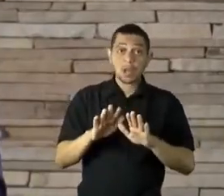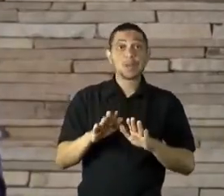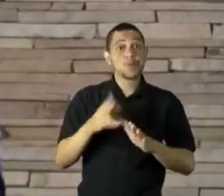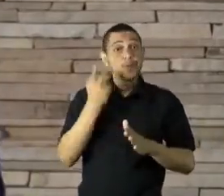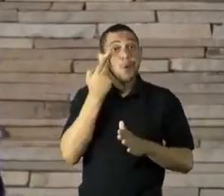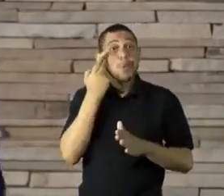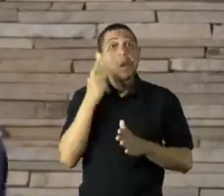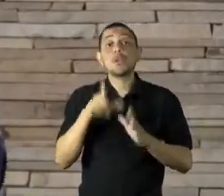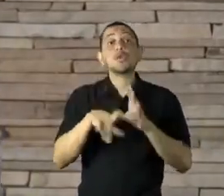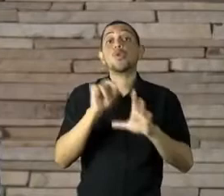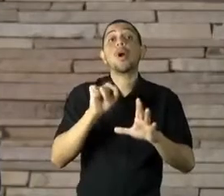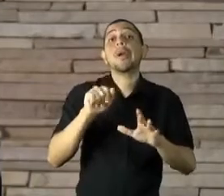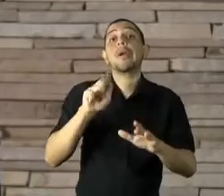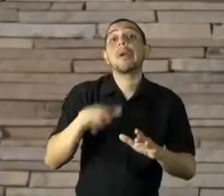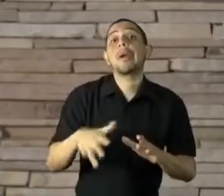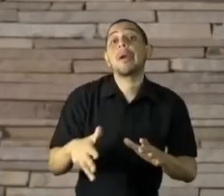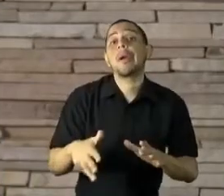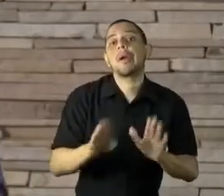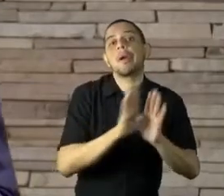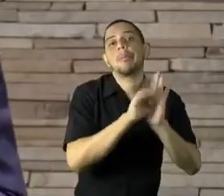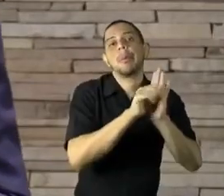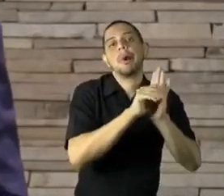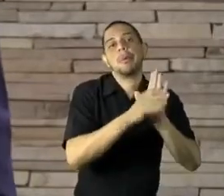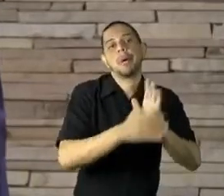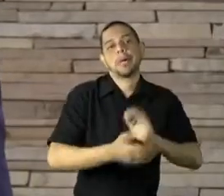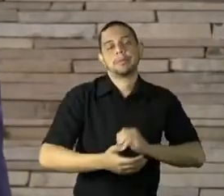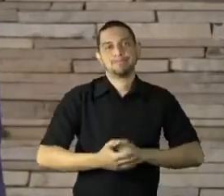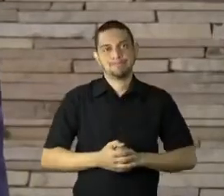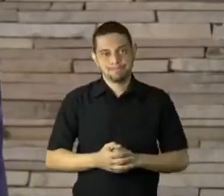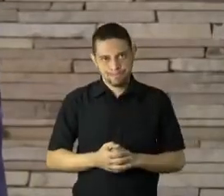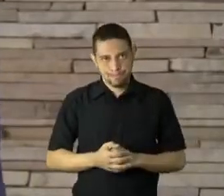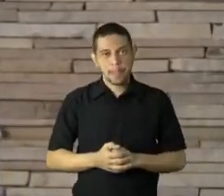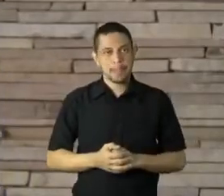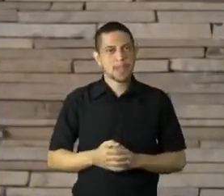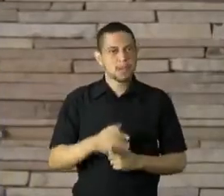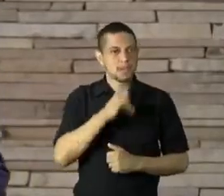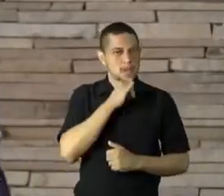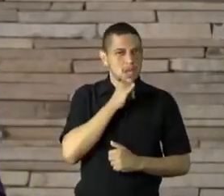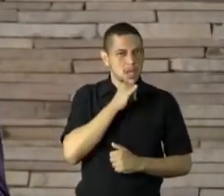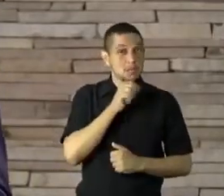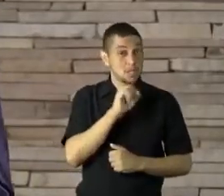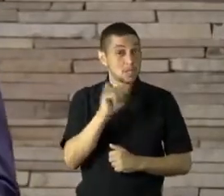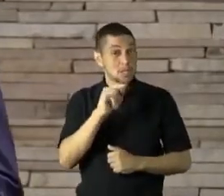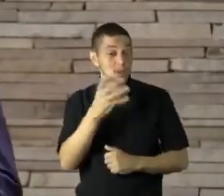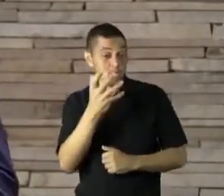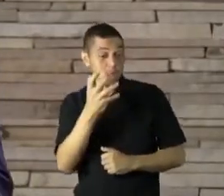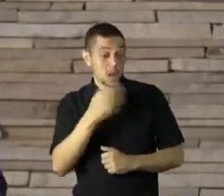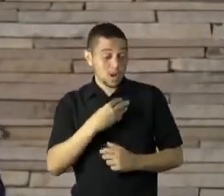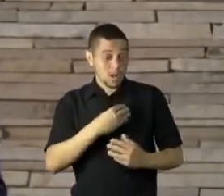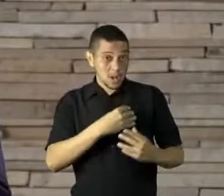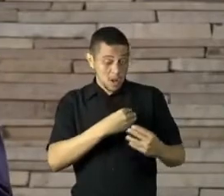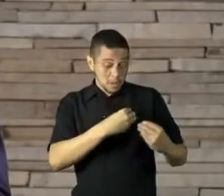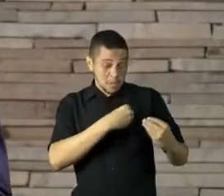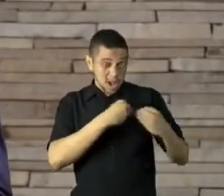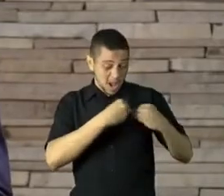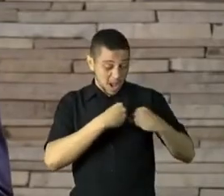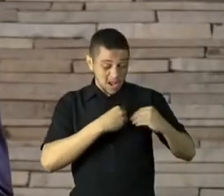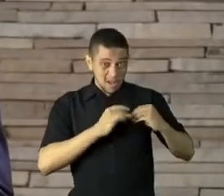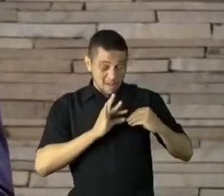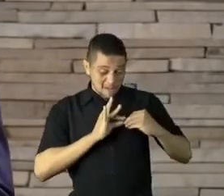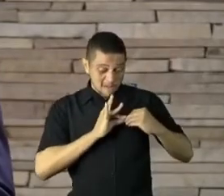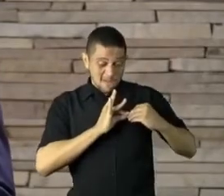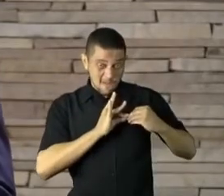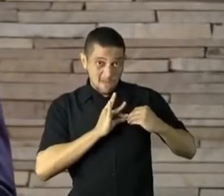escolher Jesus Nós escolhemos Barrabás quando decidimos nos apegar ao nosso pecado ao invés de nos apegarmos a